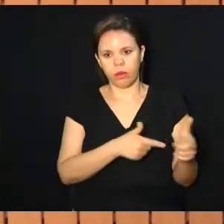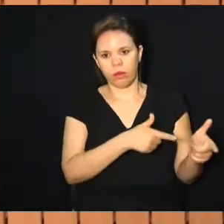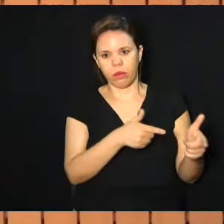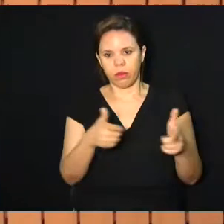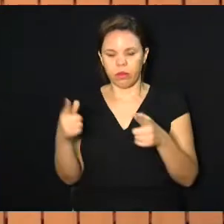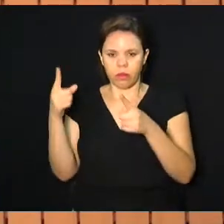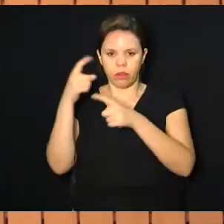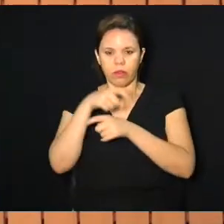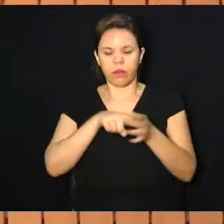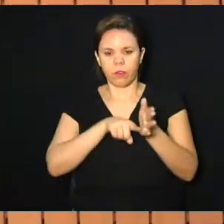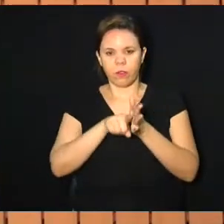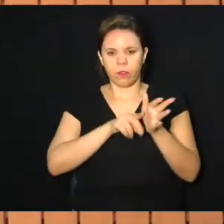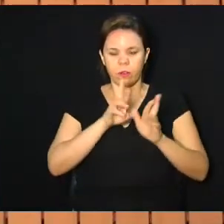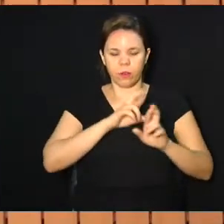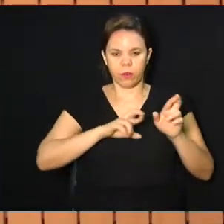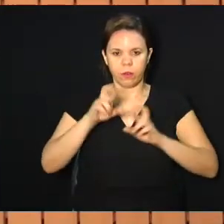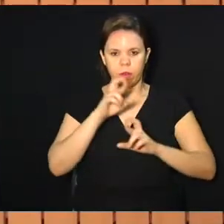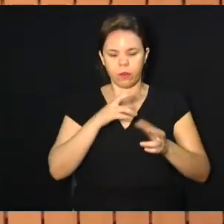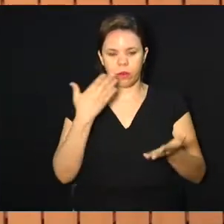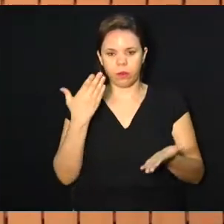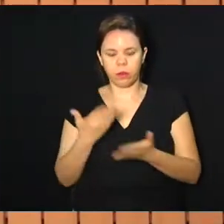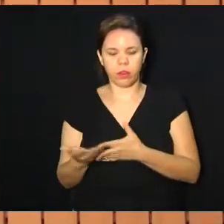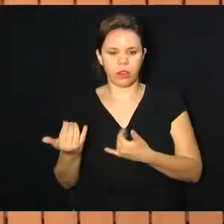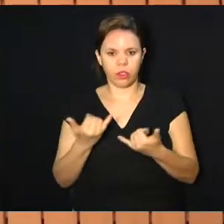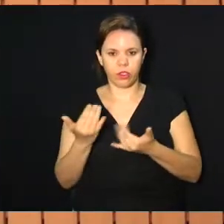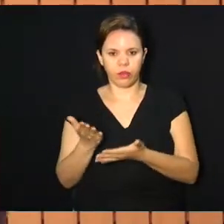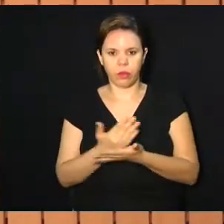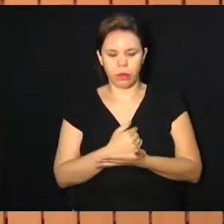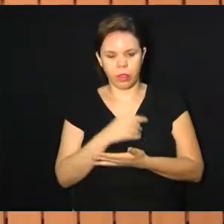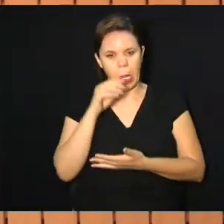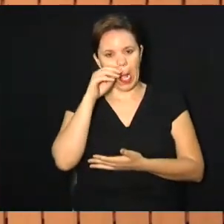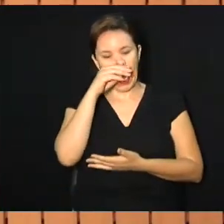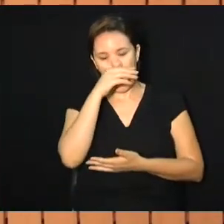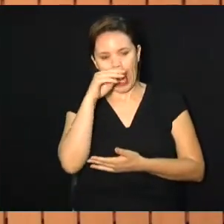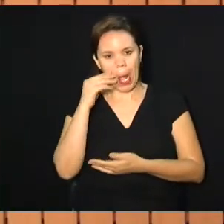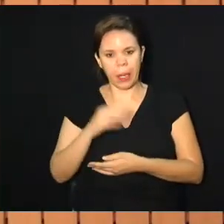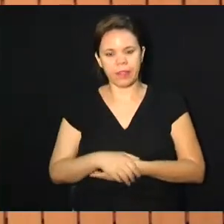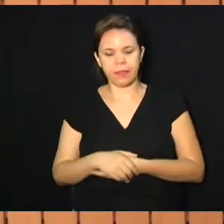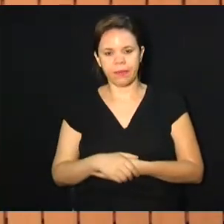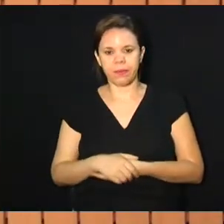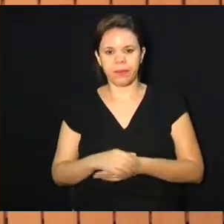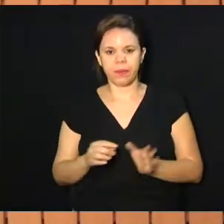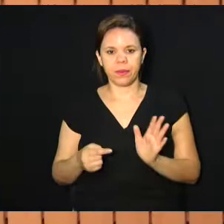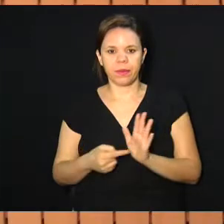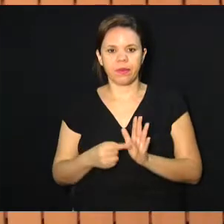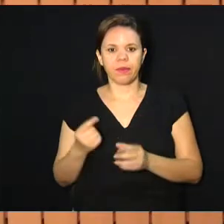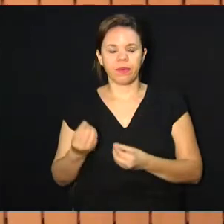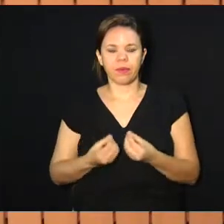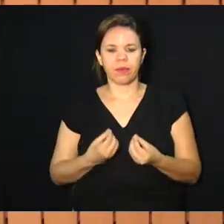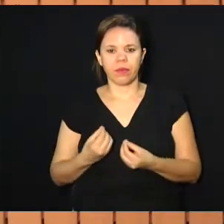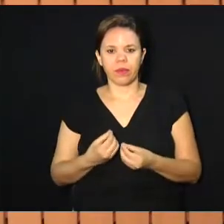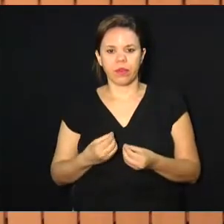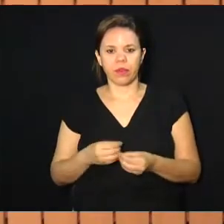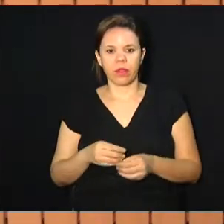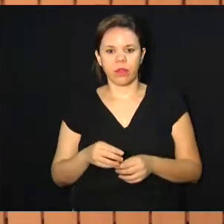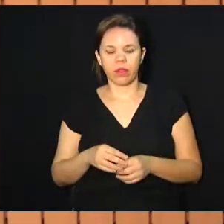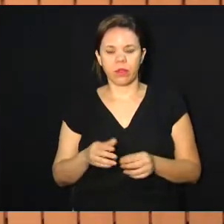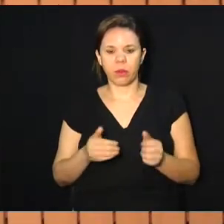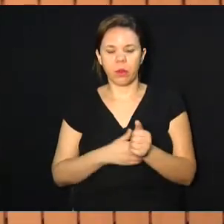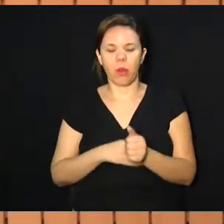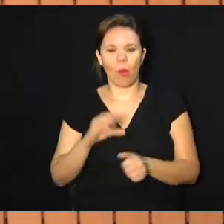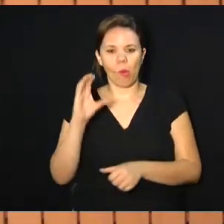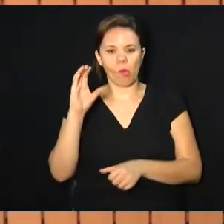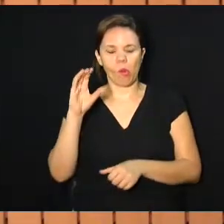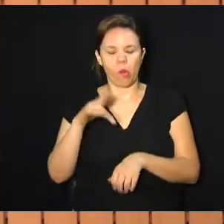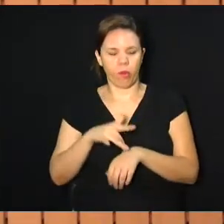dificuldade de fiscalização, gera perda de dados, né? De dados colocados como sigilosos, que é um absurdo.